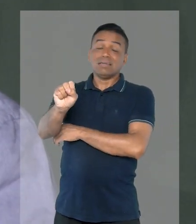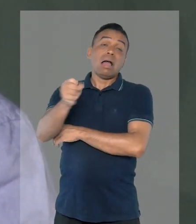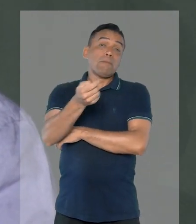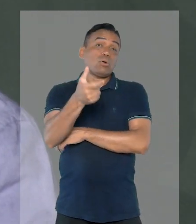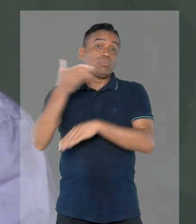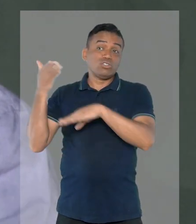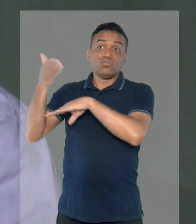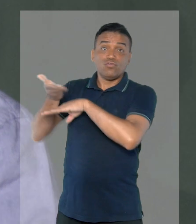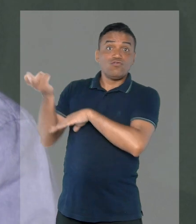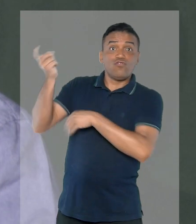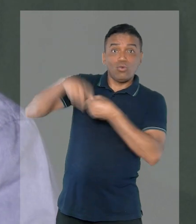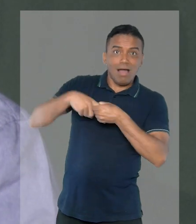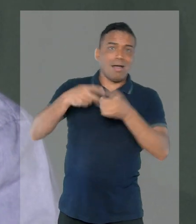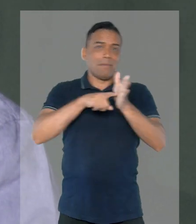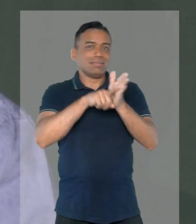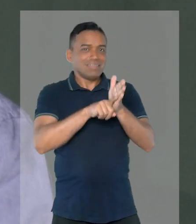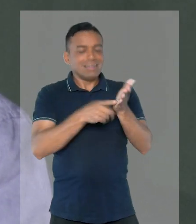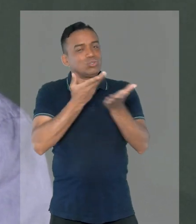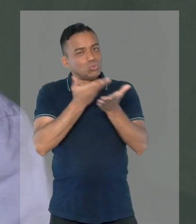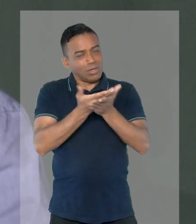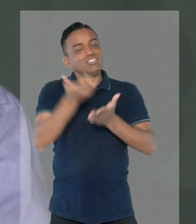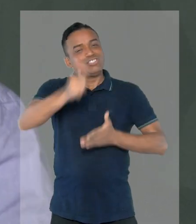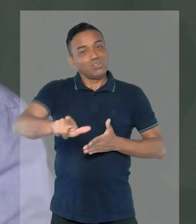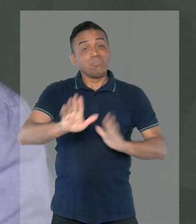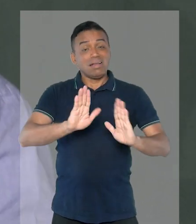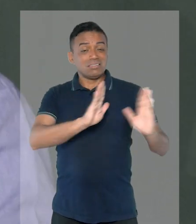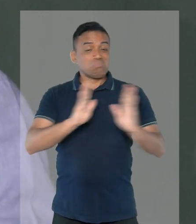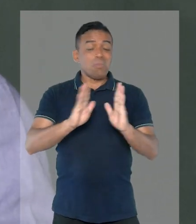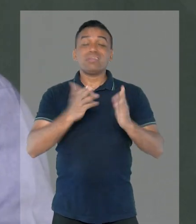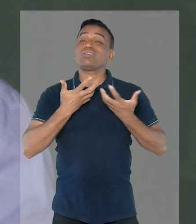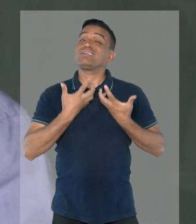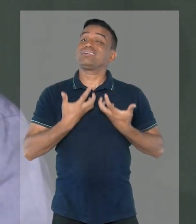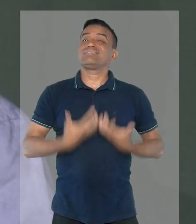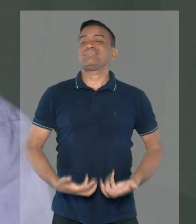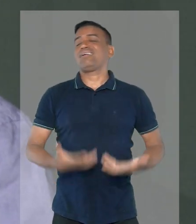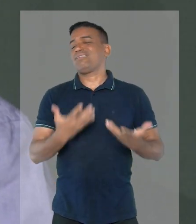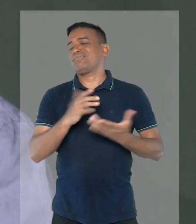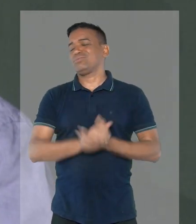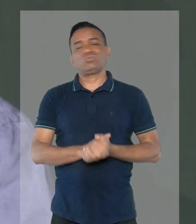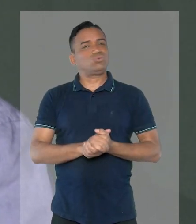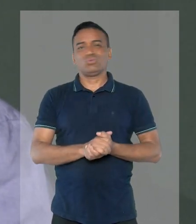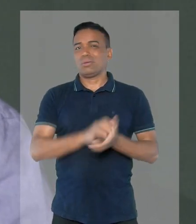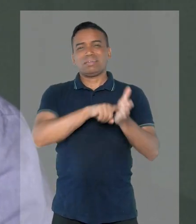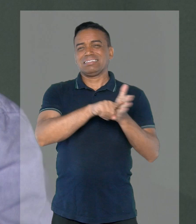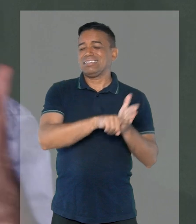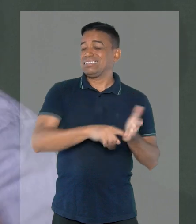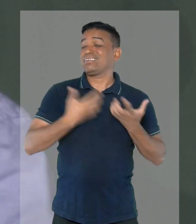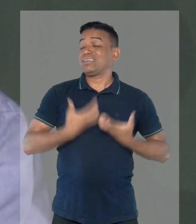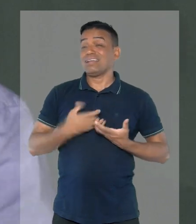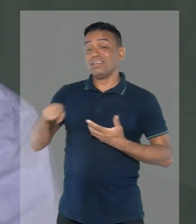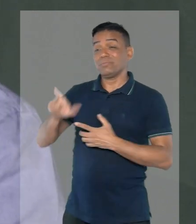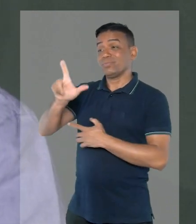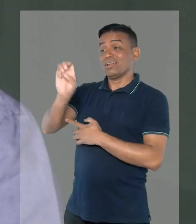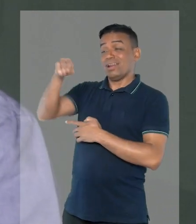do Álvares e foi sempre um encanto. Mas naquele momento eu estava cansado do meu objeto. Então o Leminski era um sopro